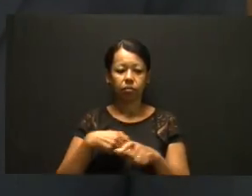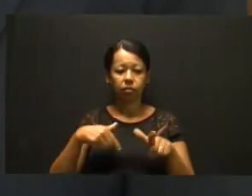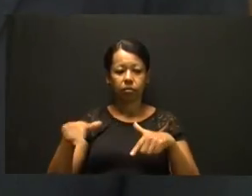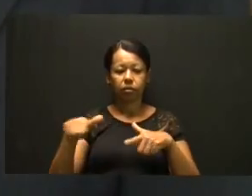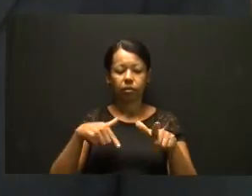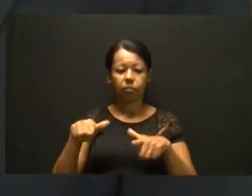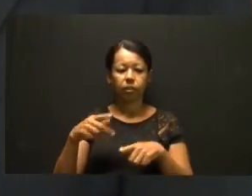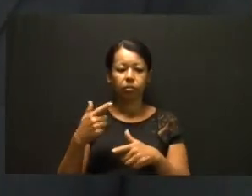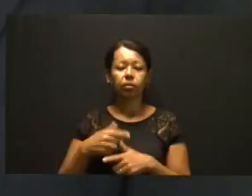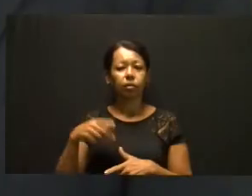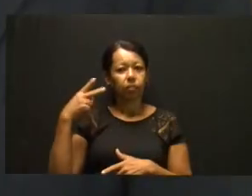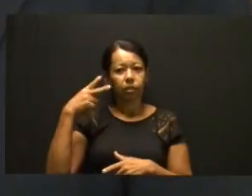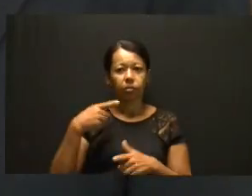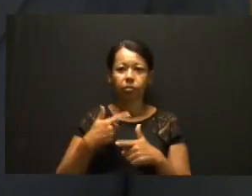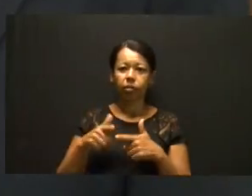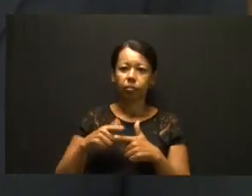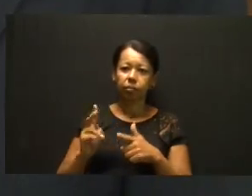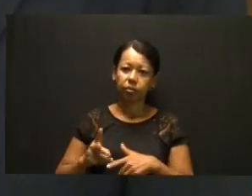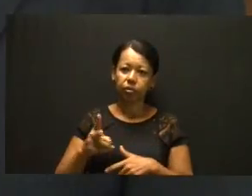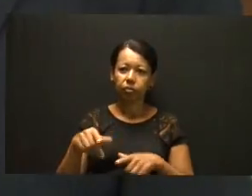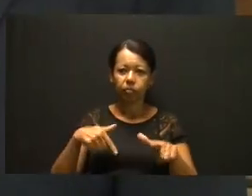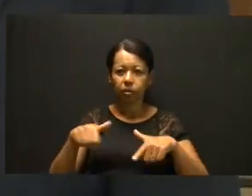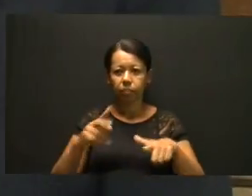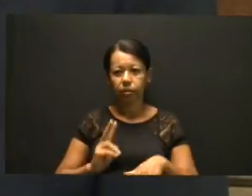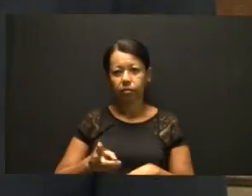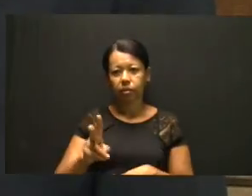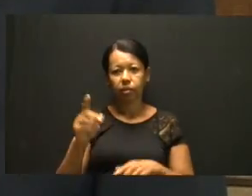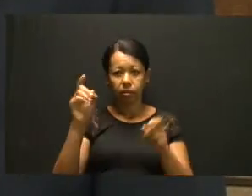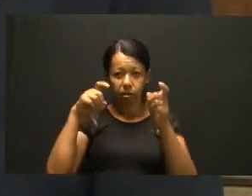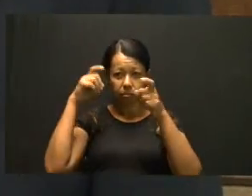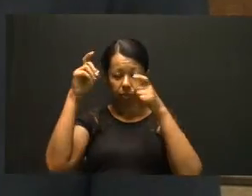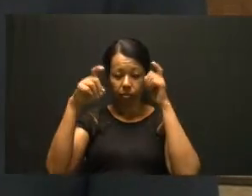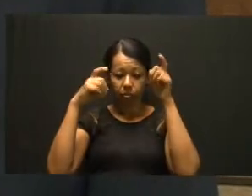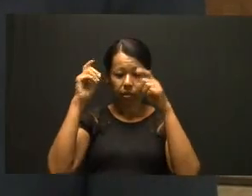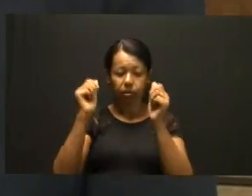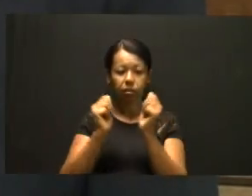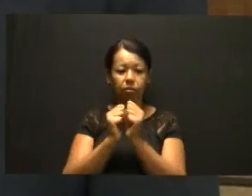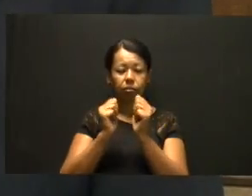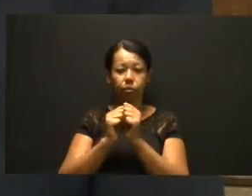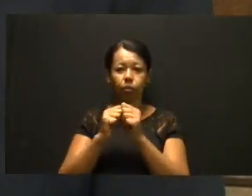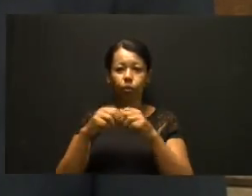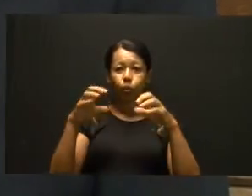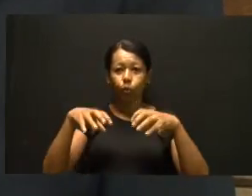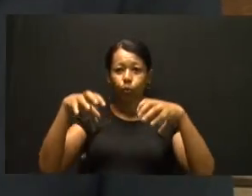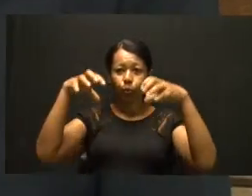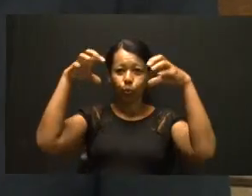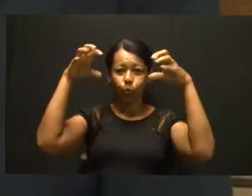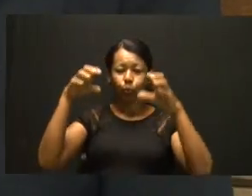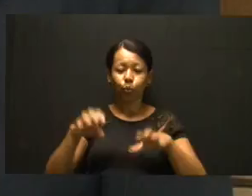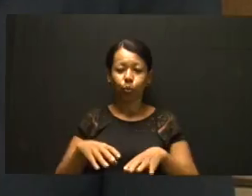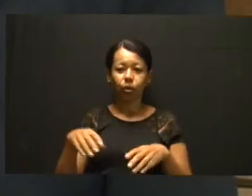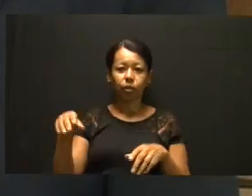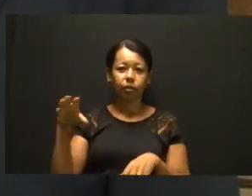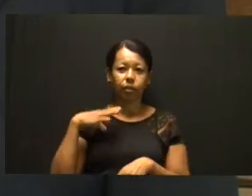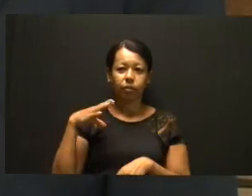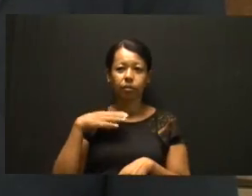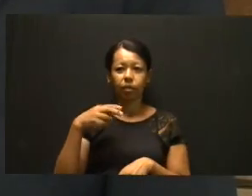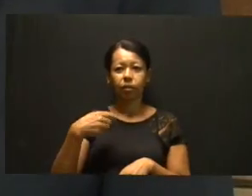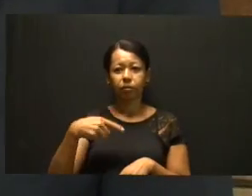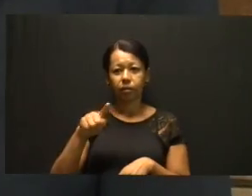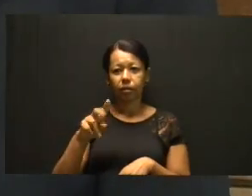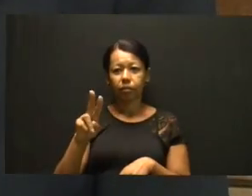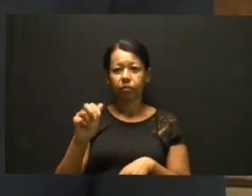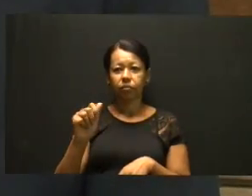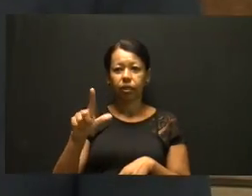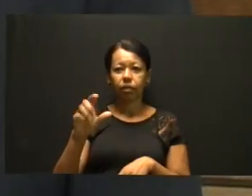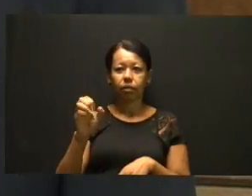problemas continuam, trabalhando sempre, preocupação com as enchentes da cidade e lá no Vale Verde. Boa noite